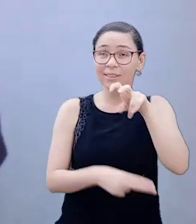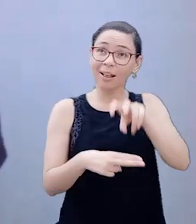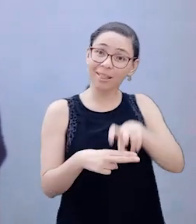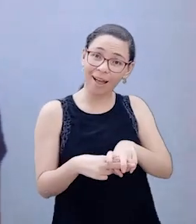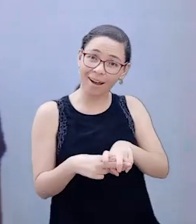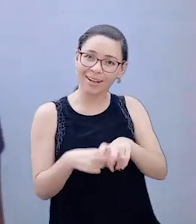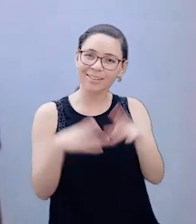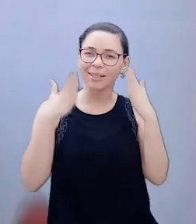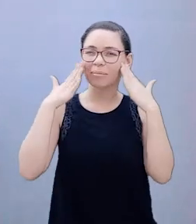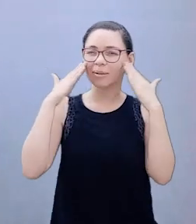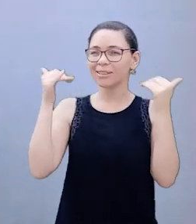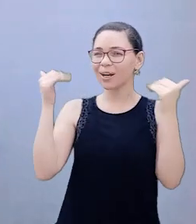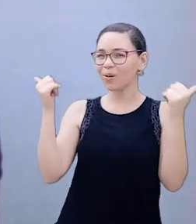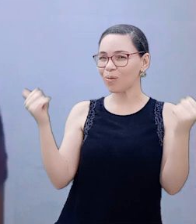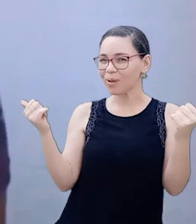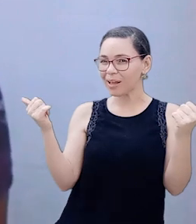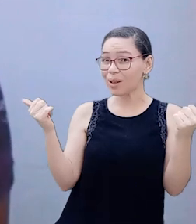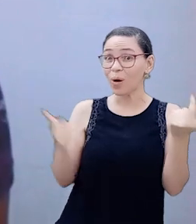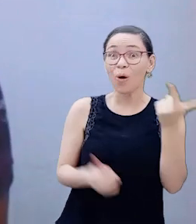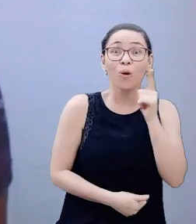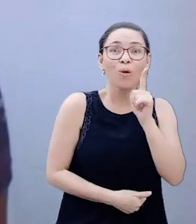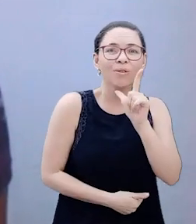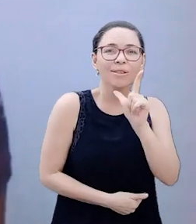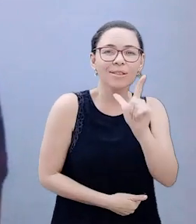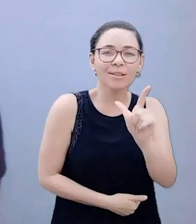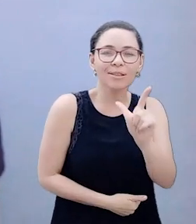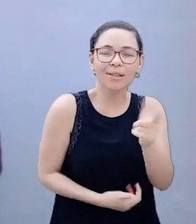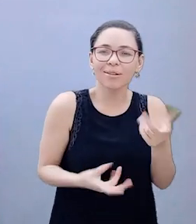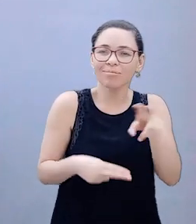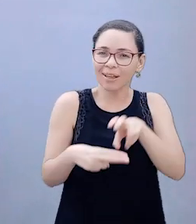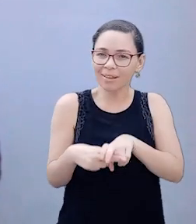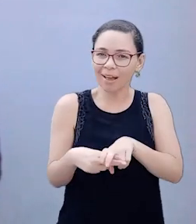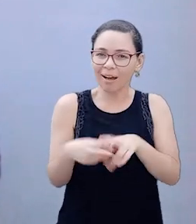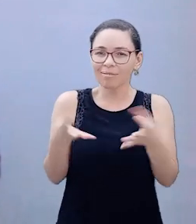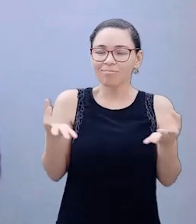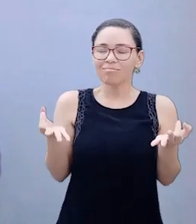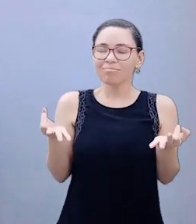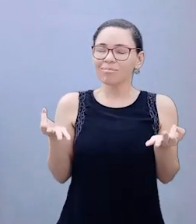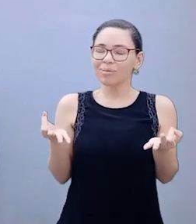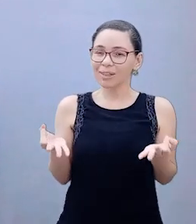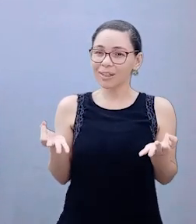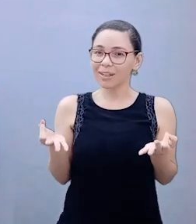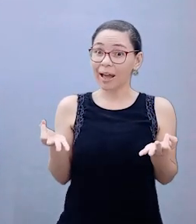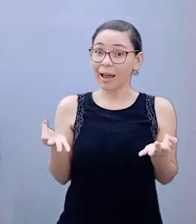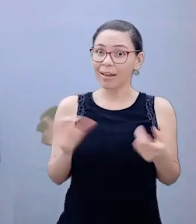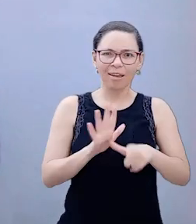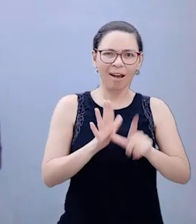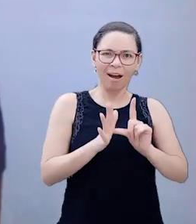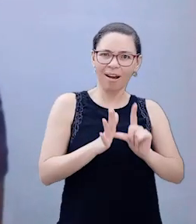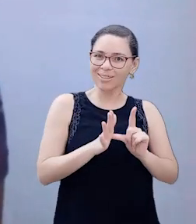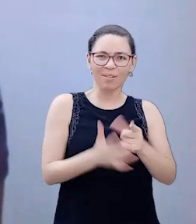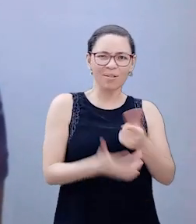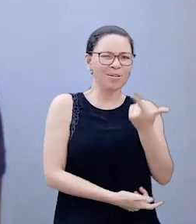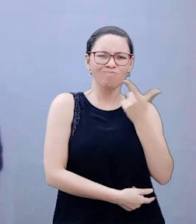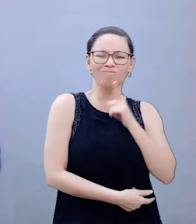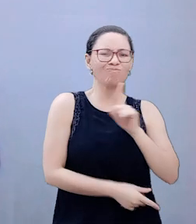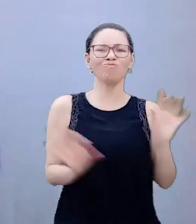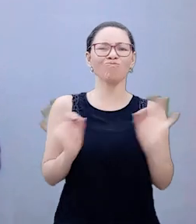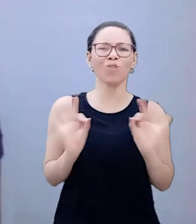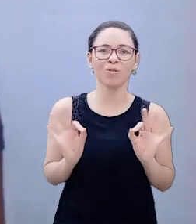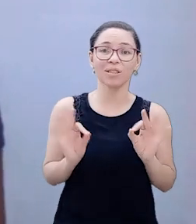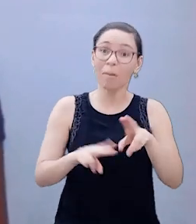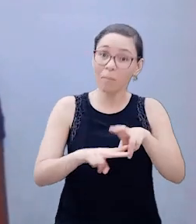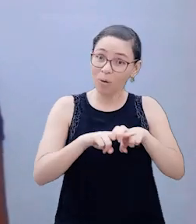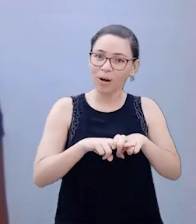mais descanso, de acessar outras práticas como yoga, meditação, que antes das rotinas extenuantes de treinamento, às vezes não